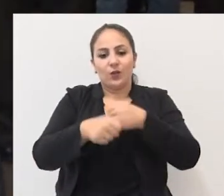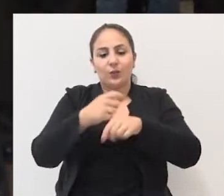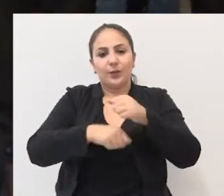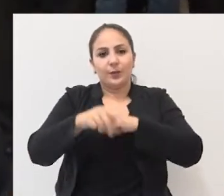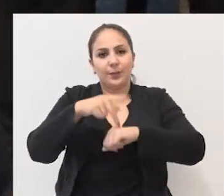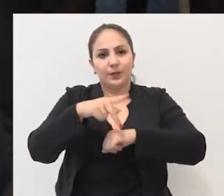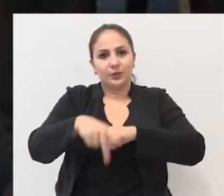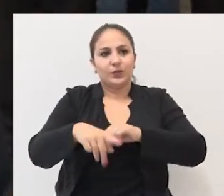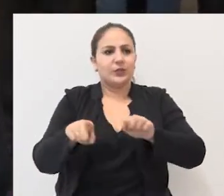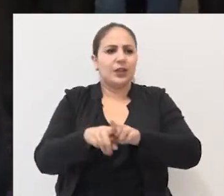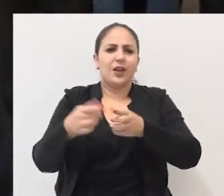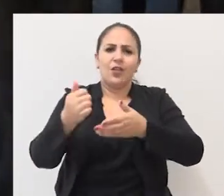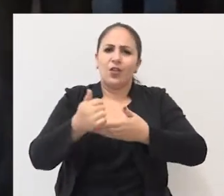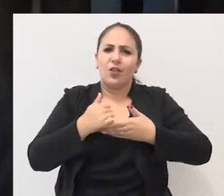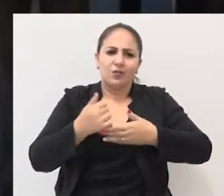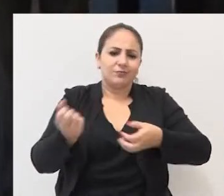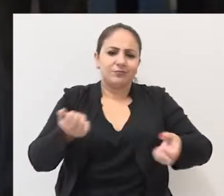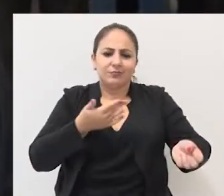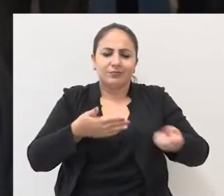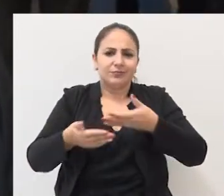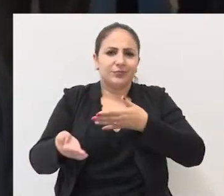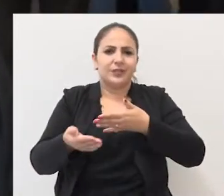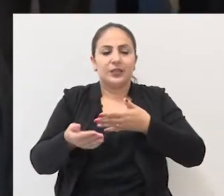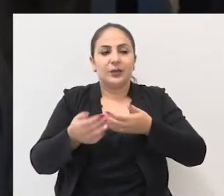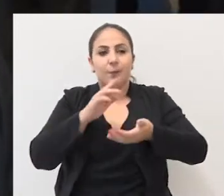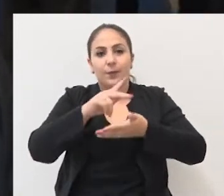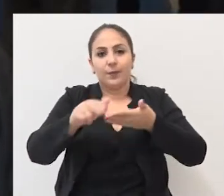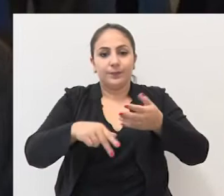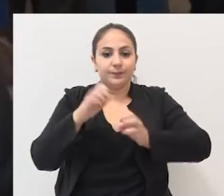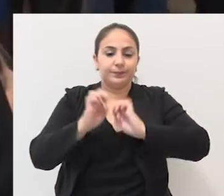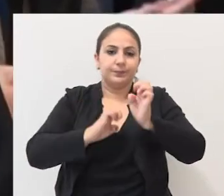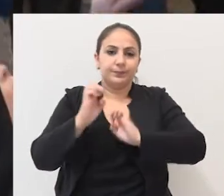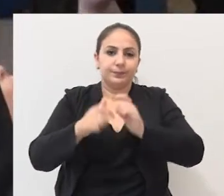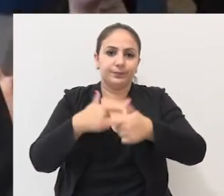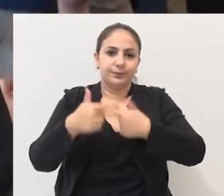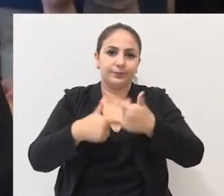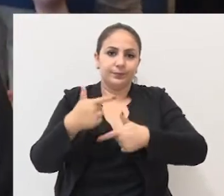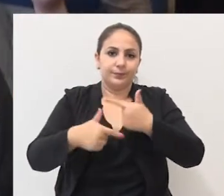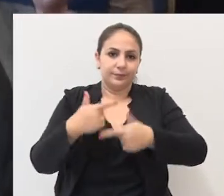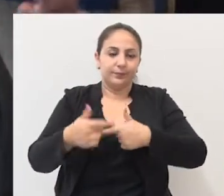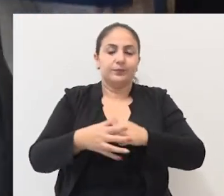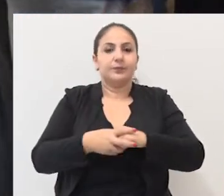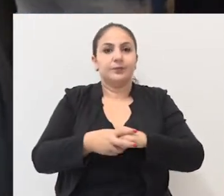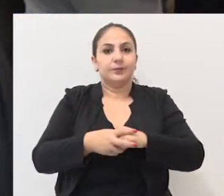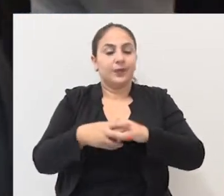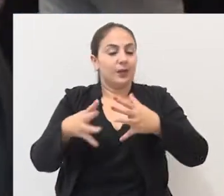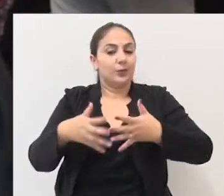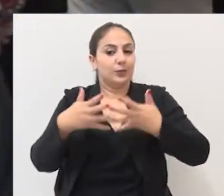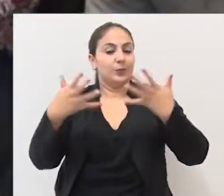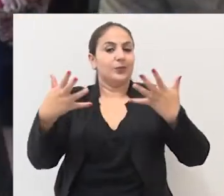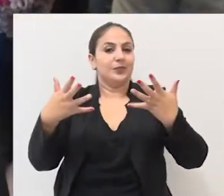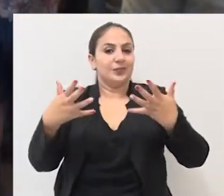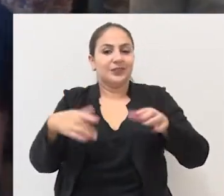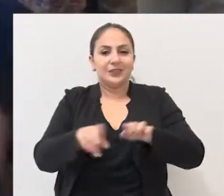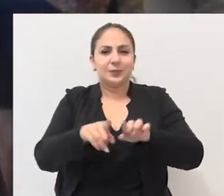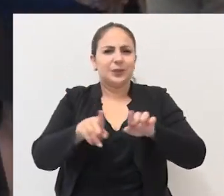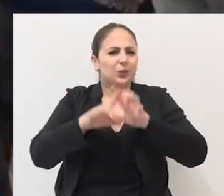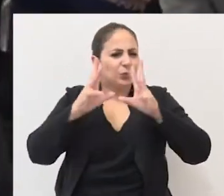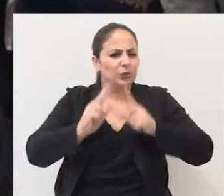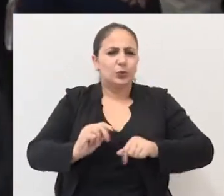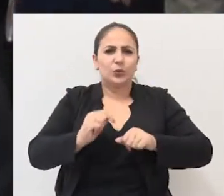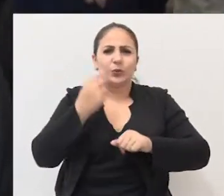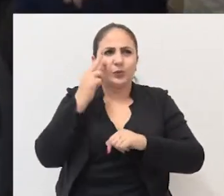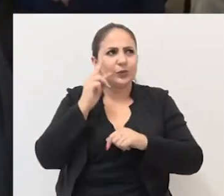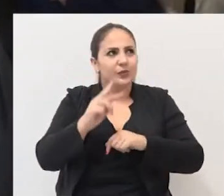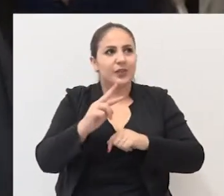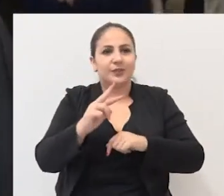Fundo, traz novos investimentos, centenas de novos empregos, eleva a autoestima e, acima de tudo,